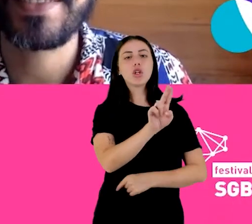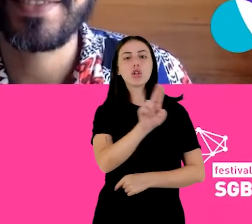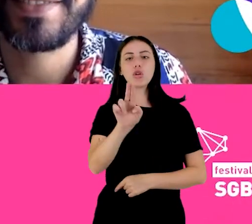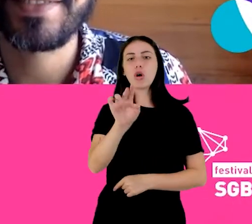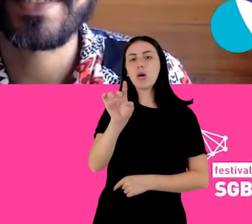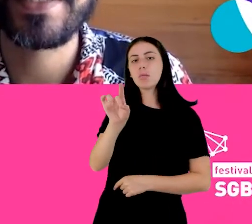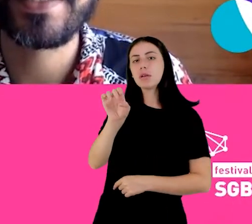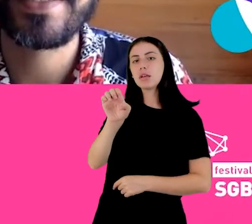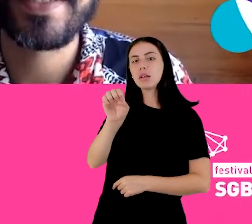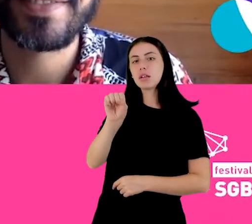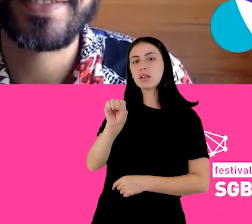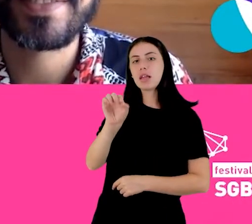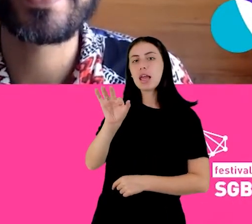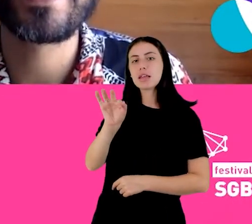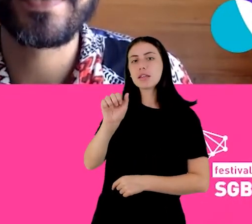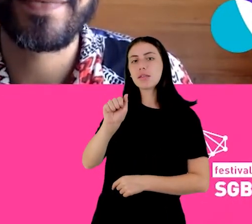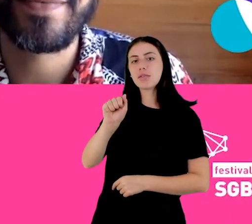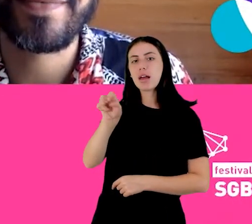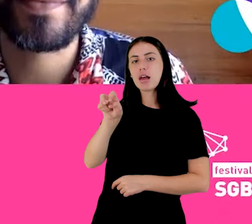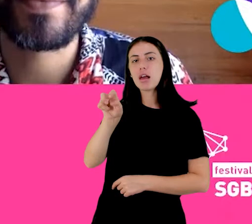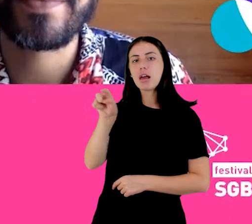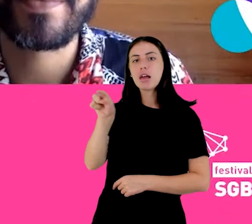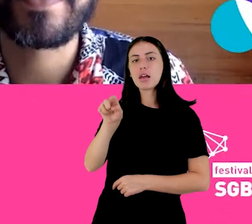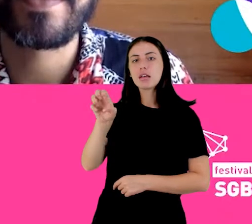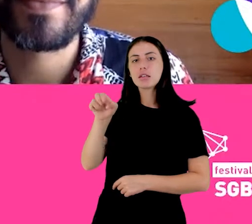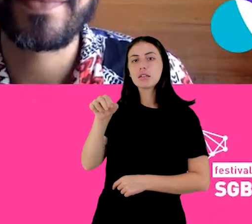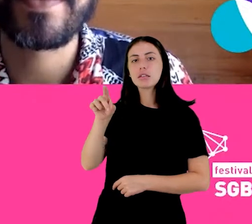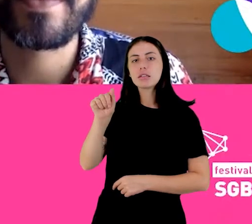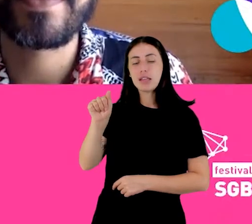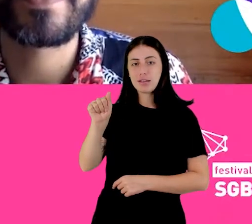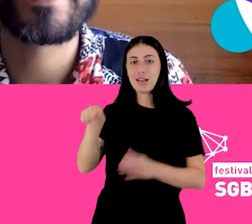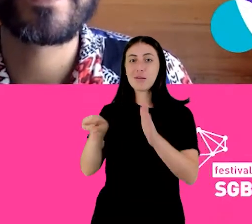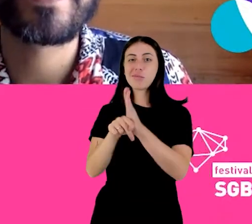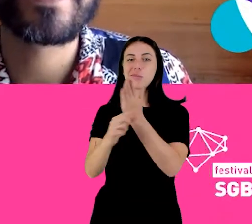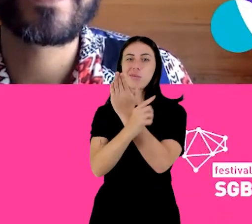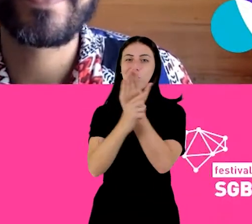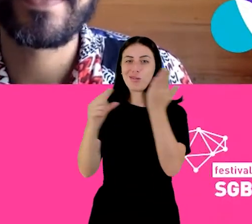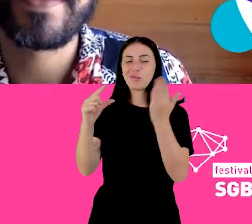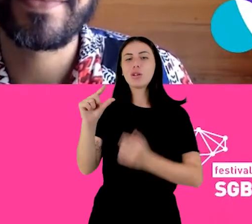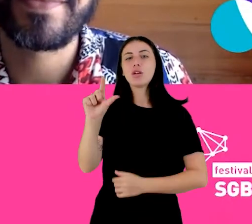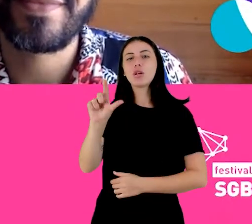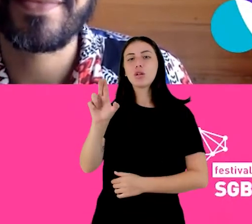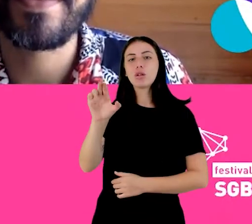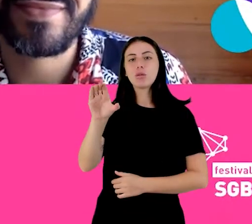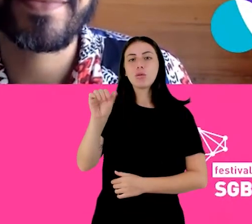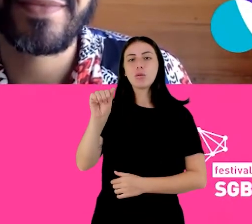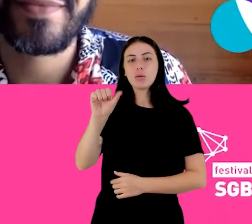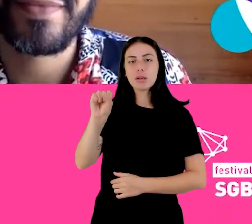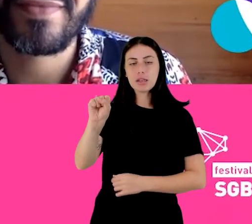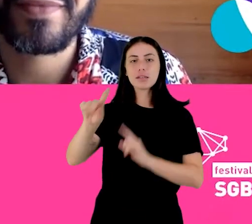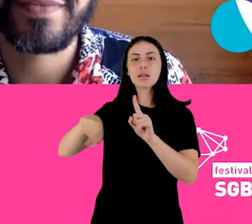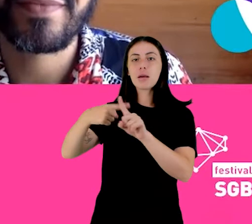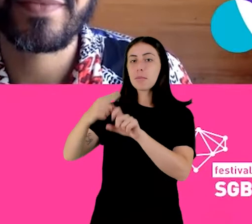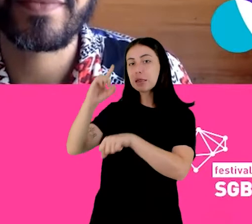chamada, do Grupo Bonde, se chama Desfazenda, Não Me Enterre Fora Desse Lugar, que é